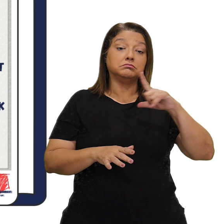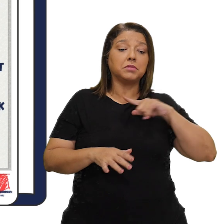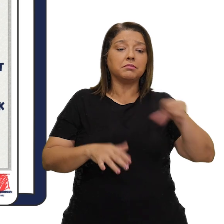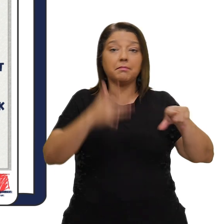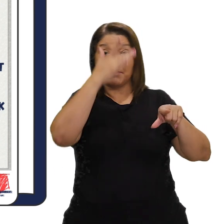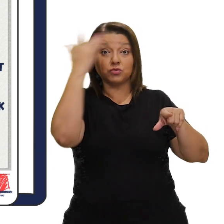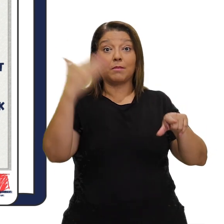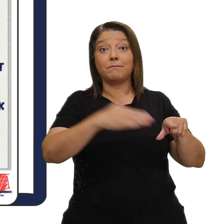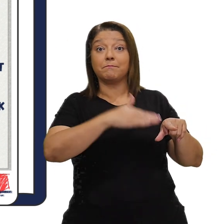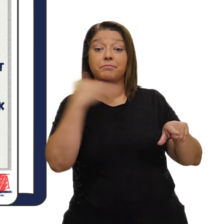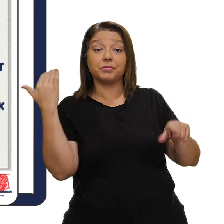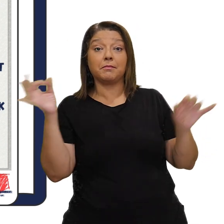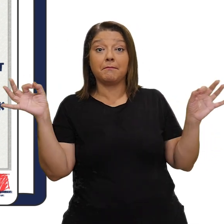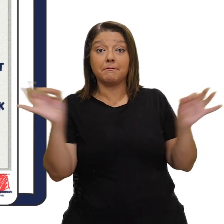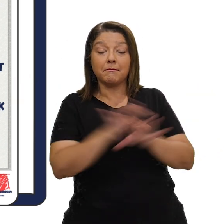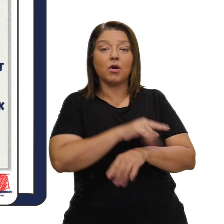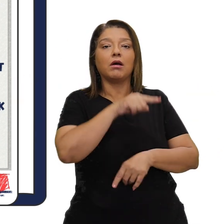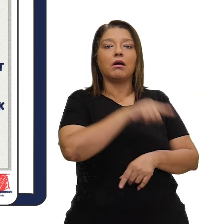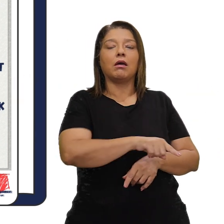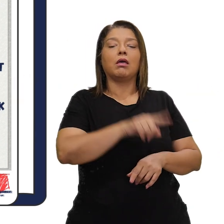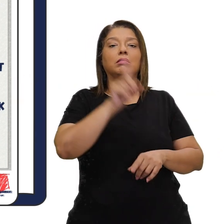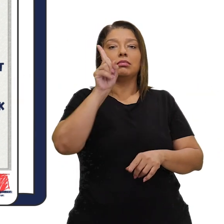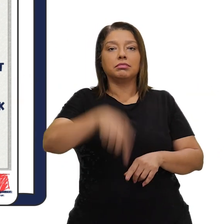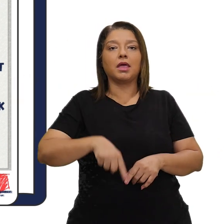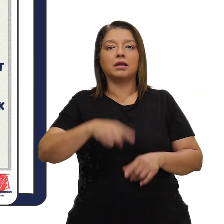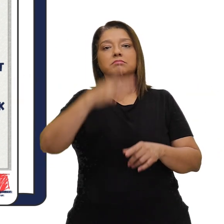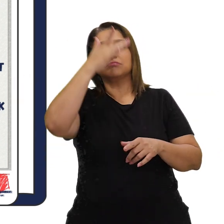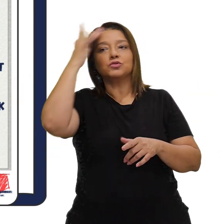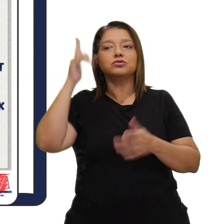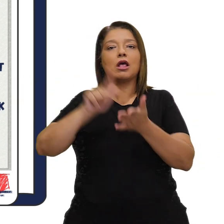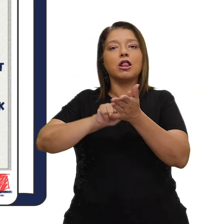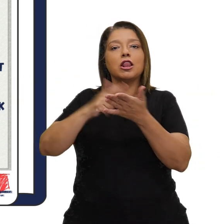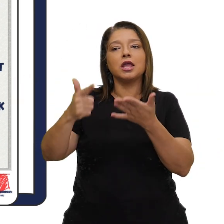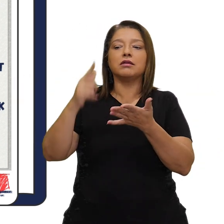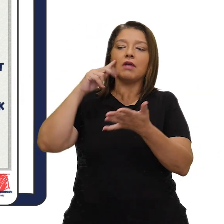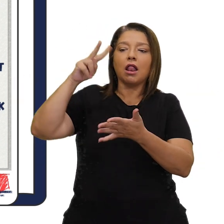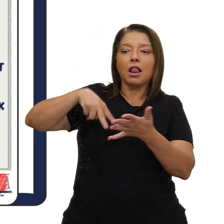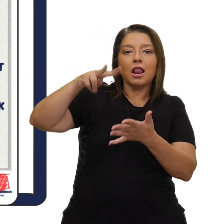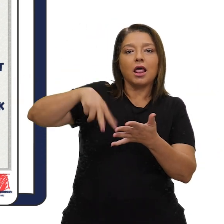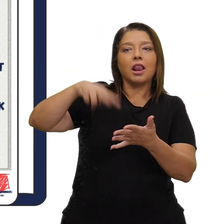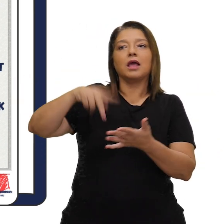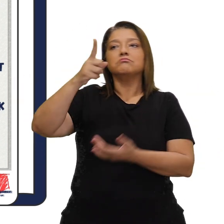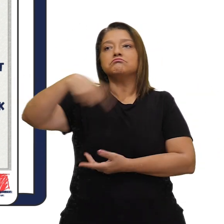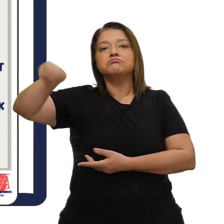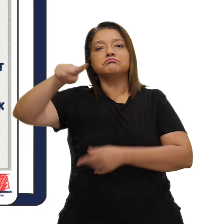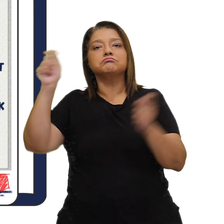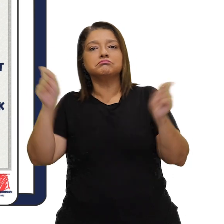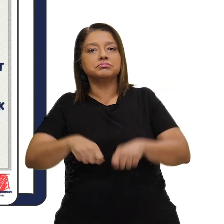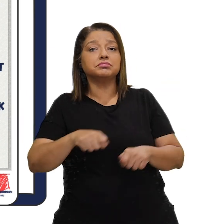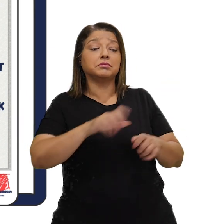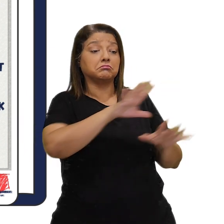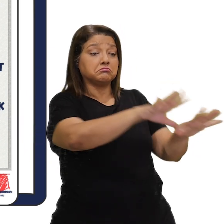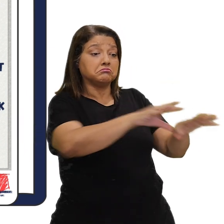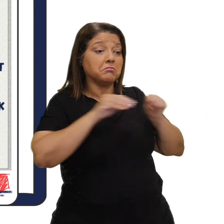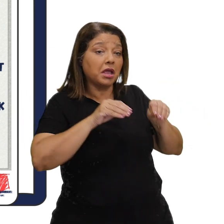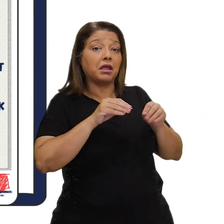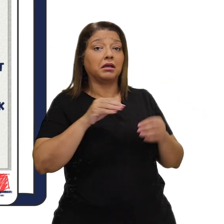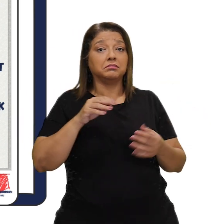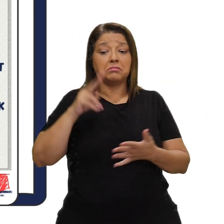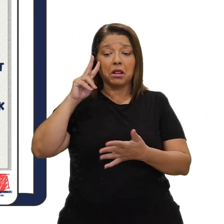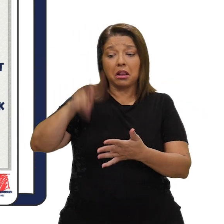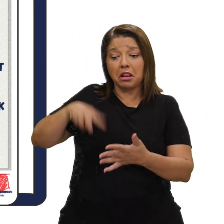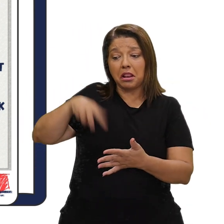do autor, veio a público em forma de livro compilado e organizado por alguém, geralmente um